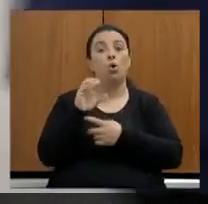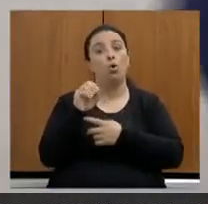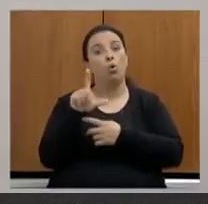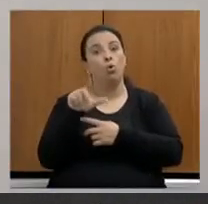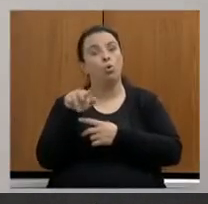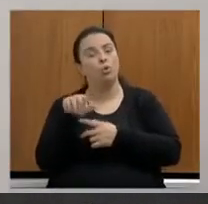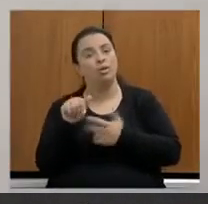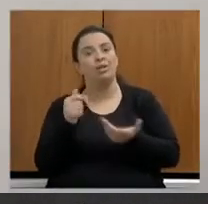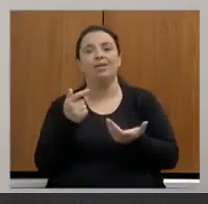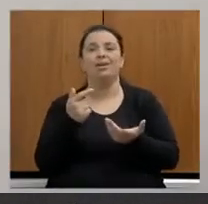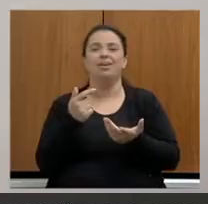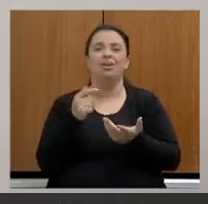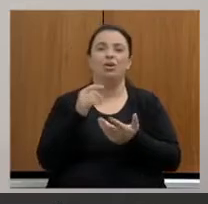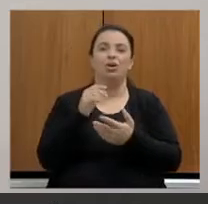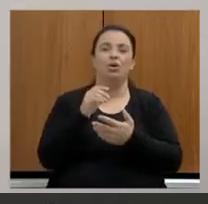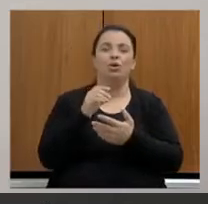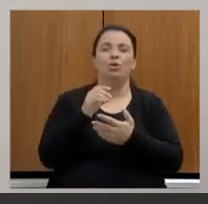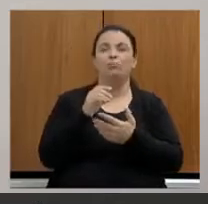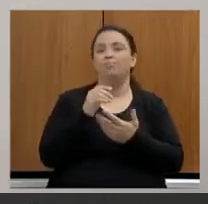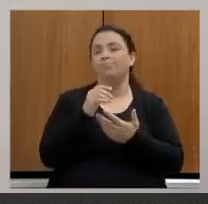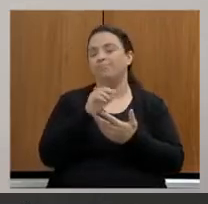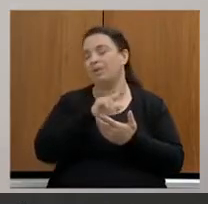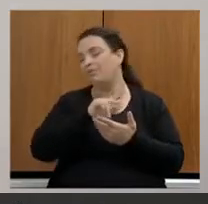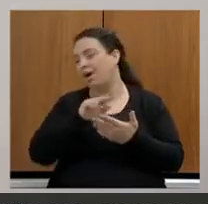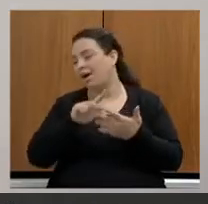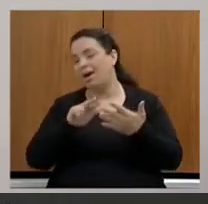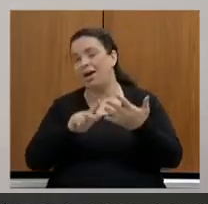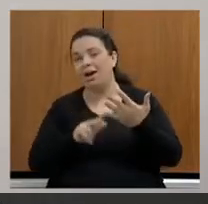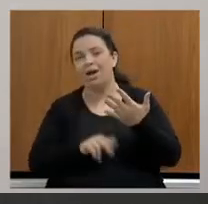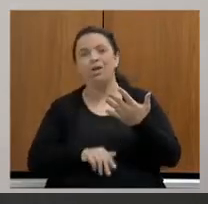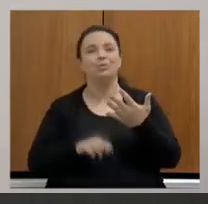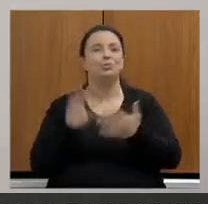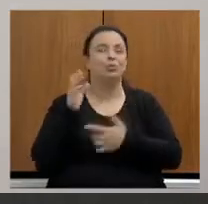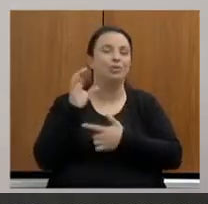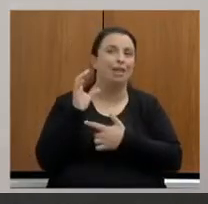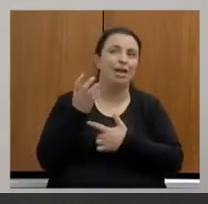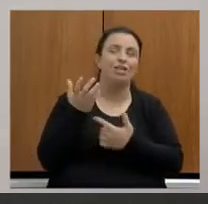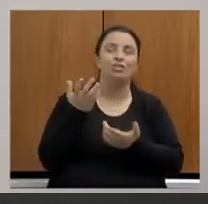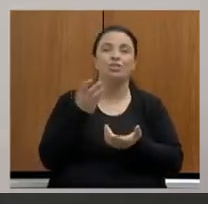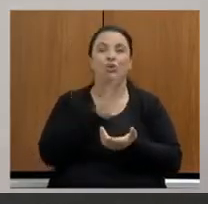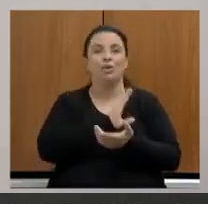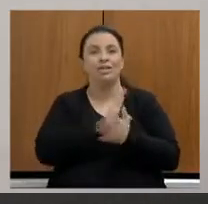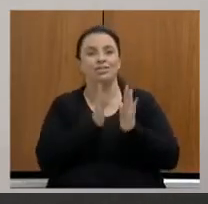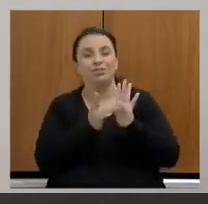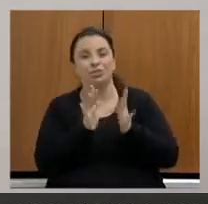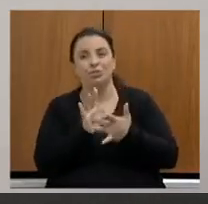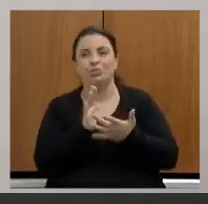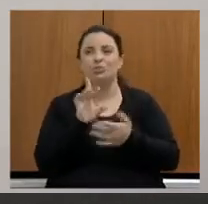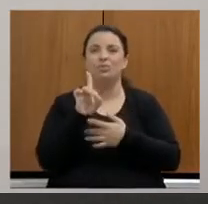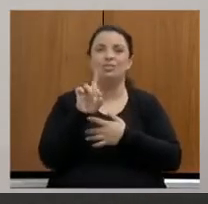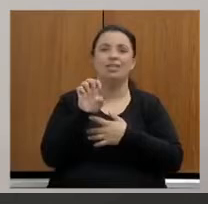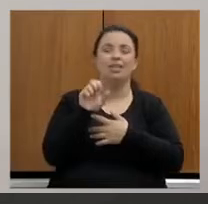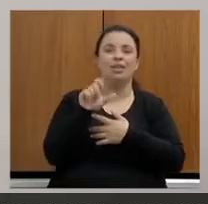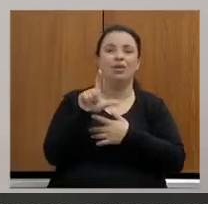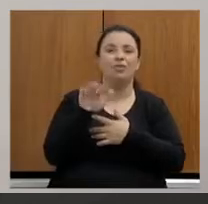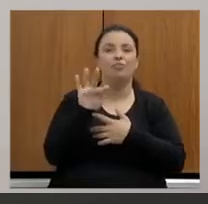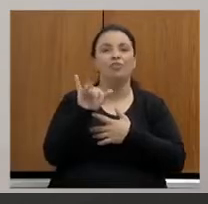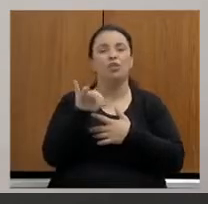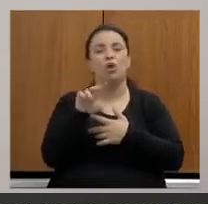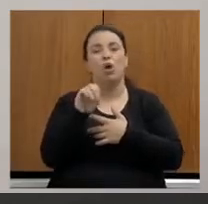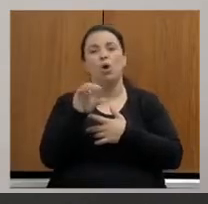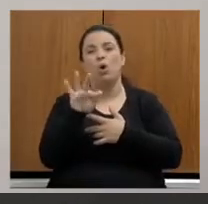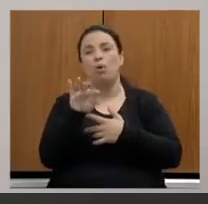Confins Conselheiro Lafaiete a pena Contagem Coração de Jesus Delfinópolis Desterro de Entre